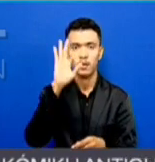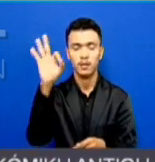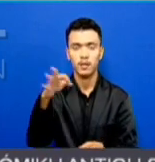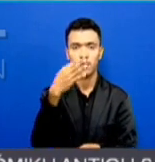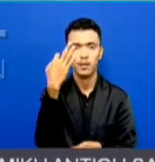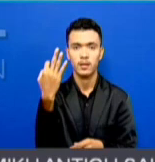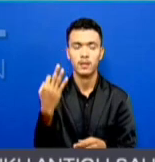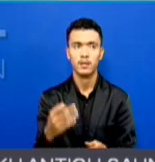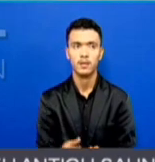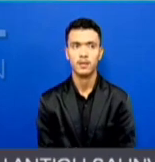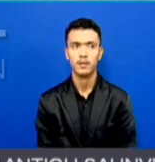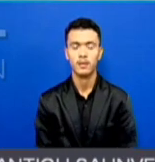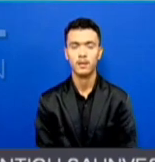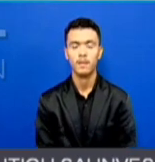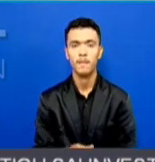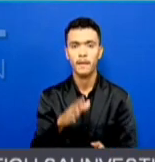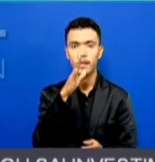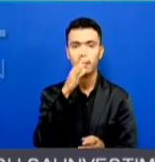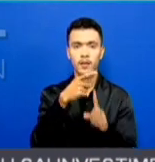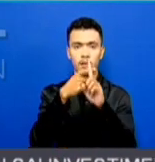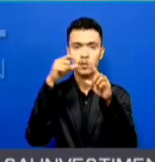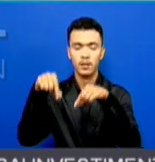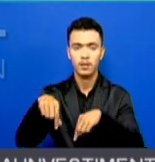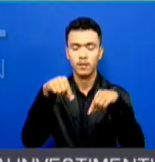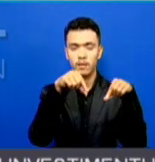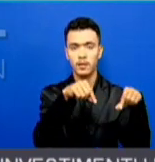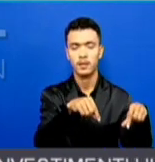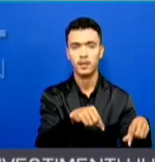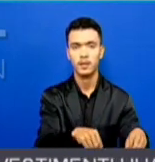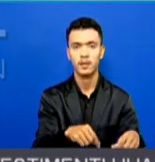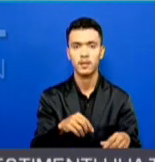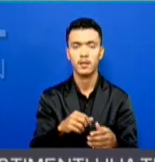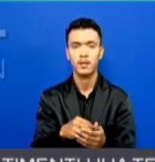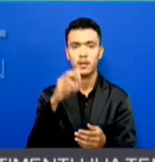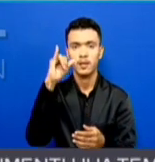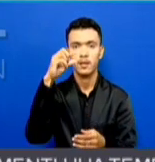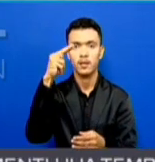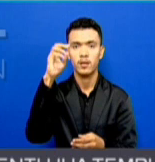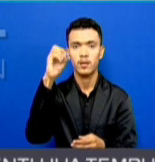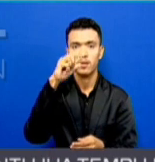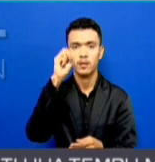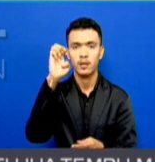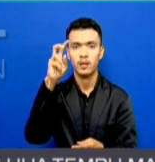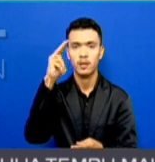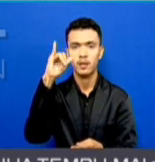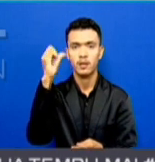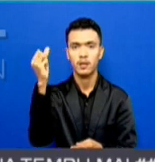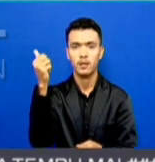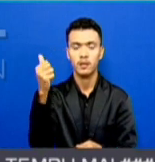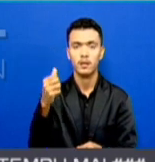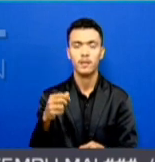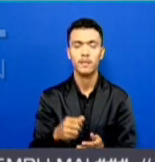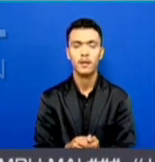ona. Inang husi deficiente Vegas de Carvalho, inocência abu Pereira Hactuir.